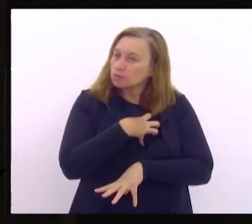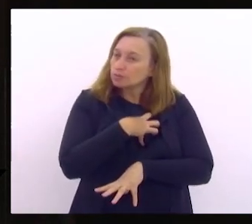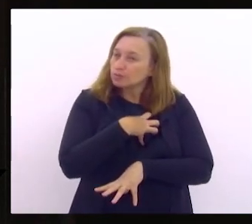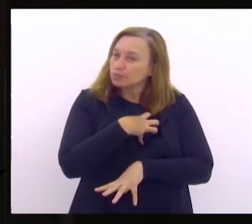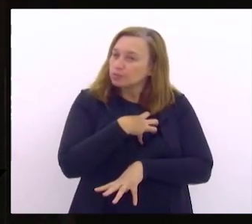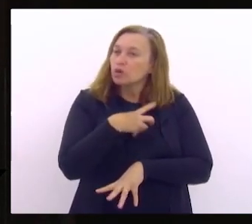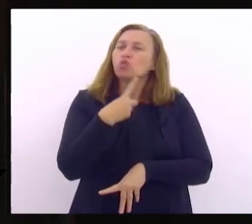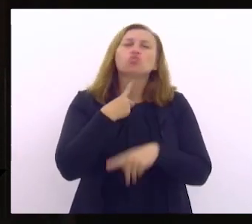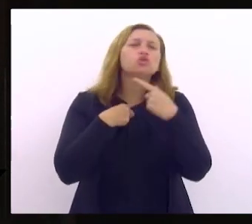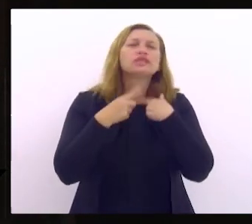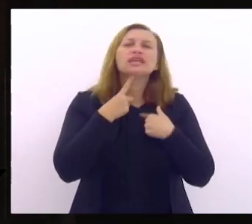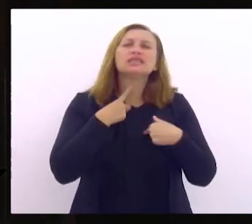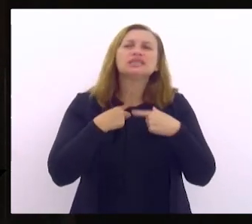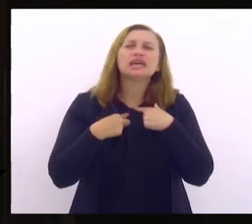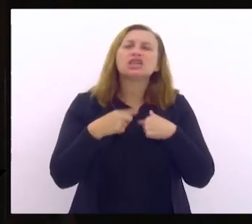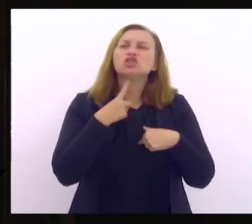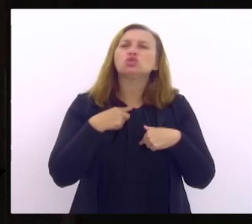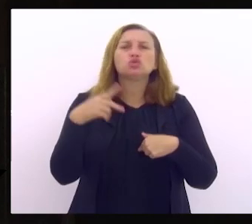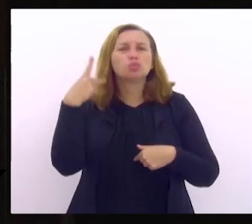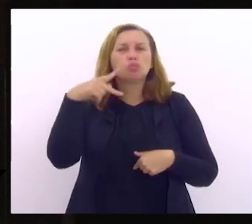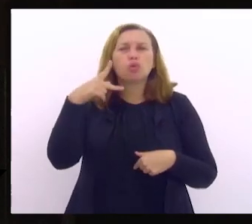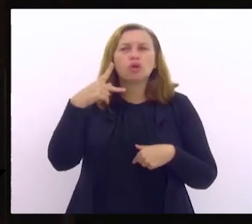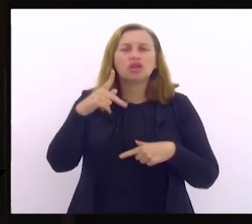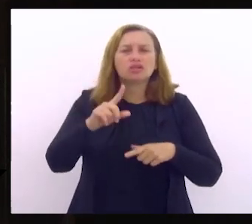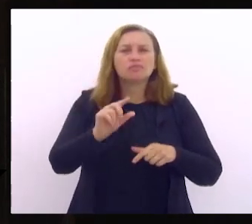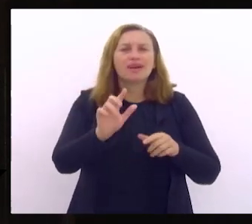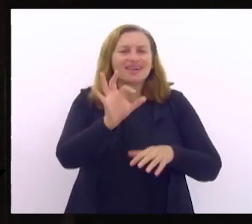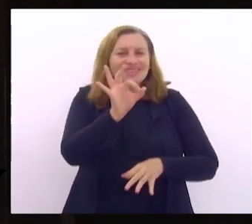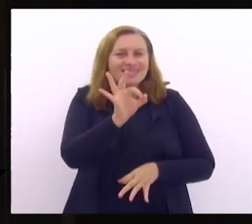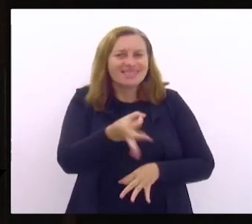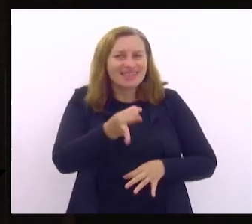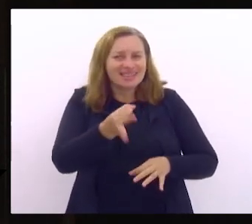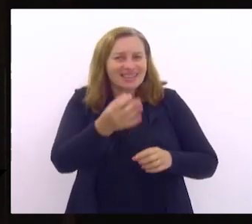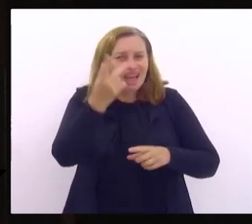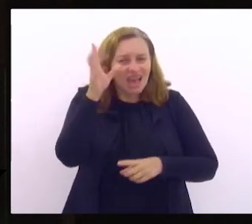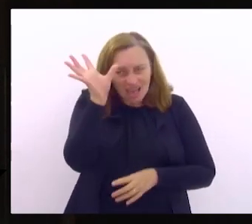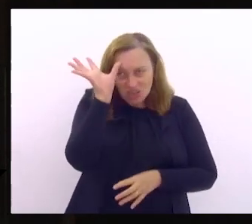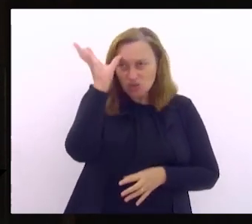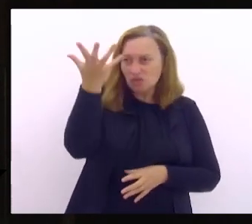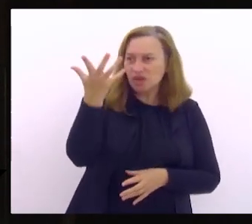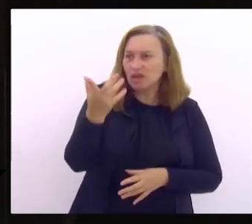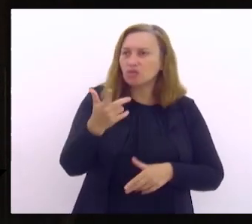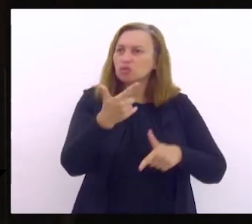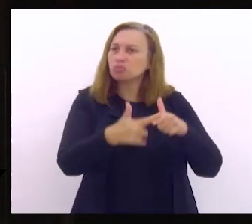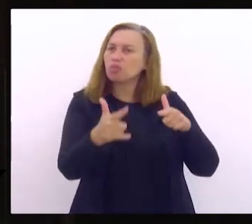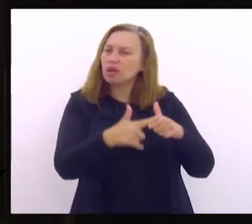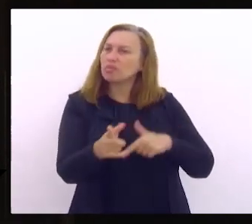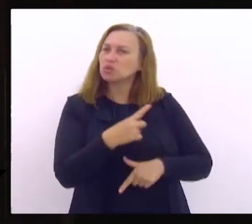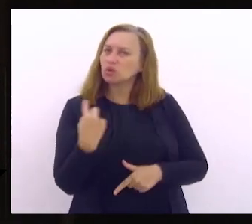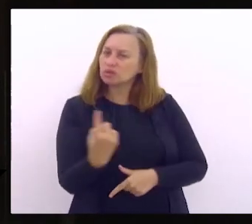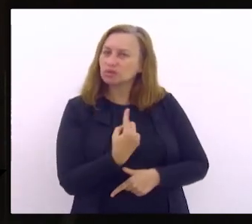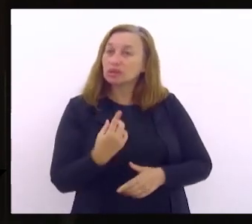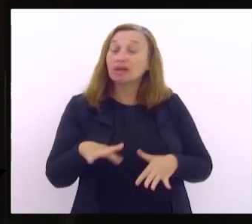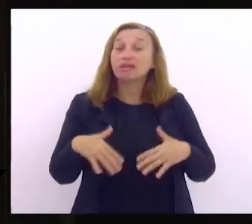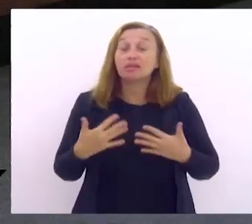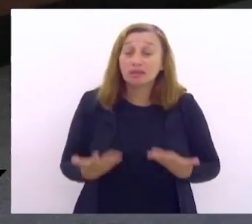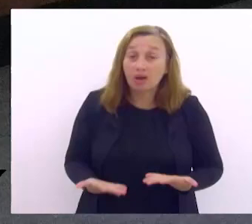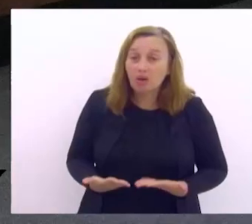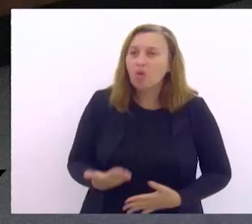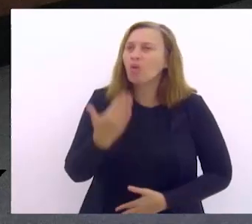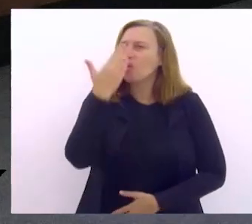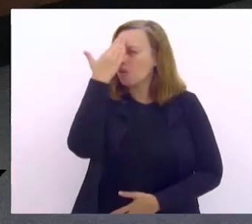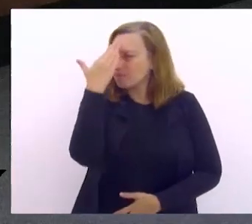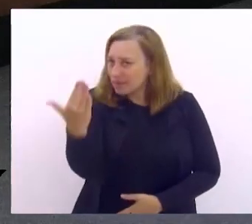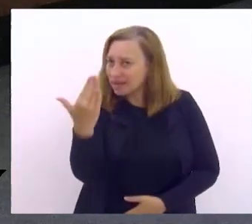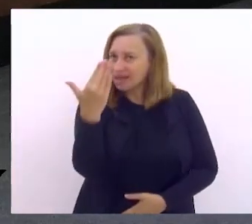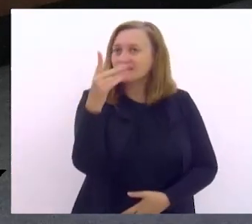de vontade política para definitivamente resolver os nossos problemas. Então, muito